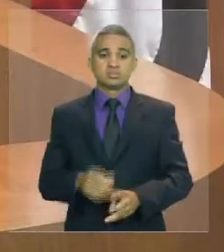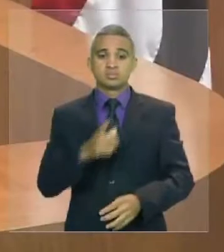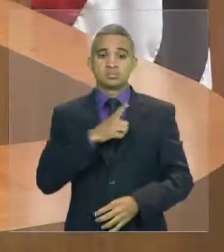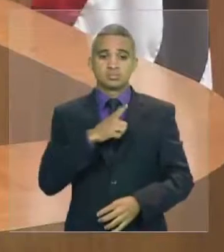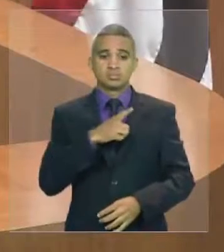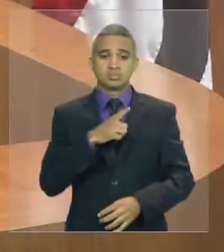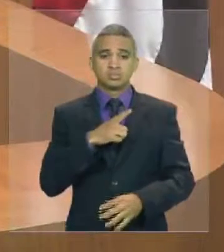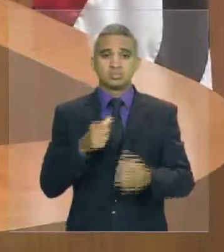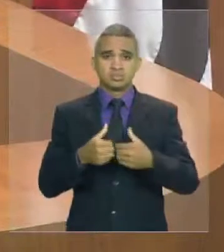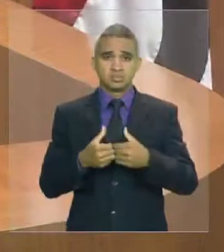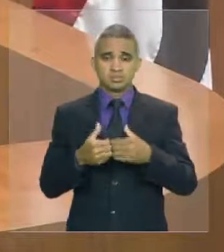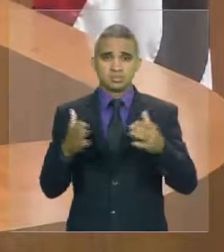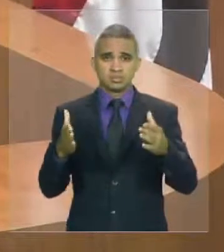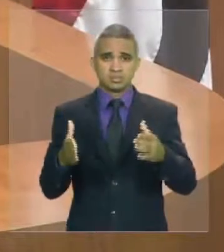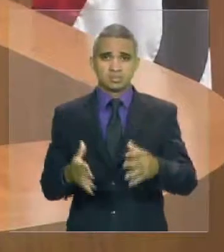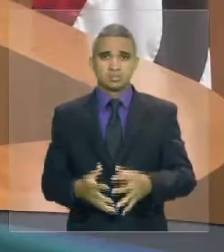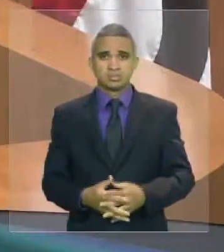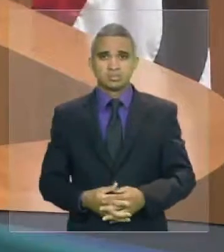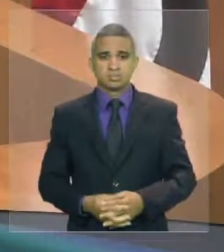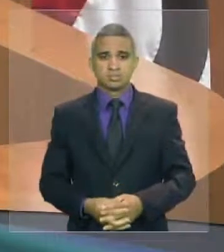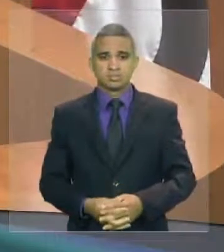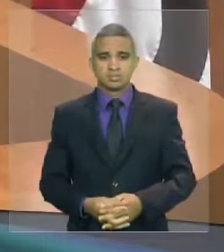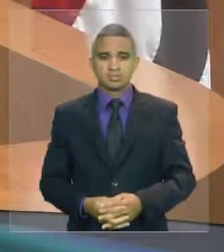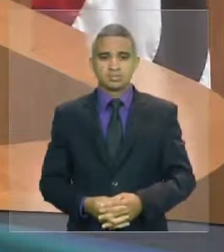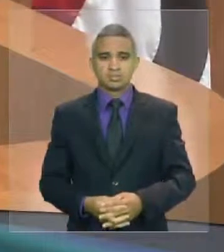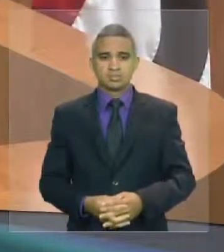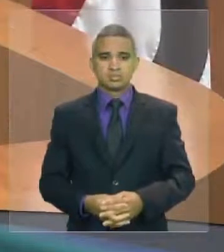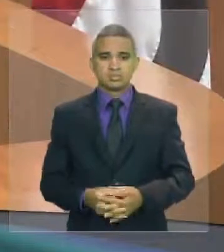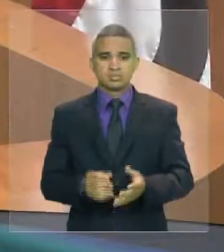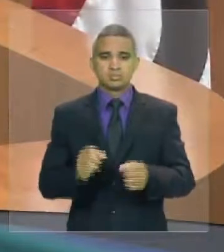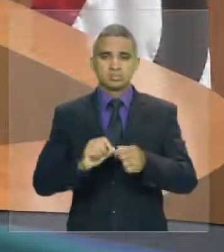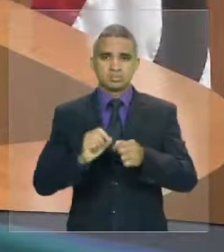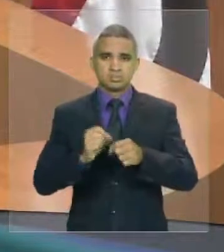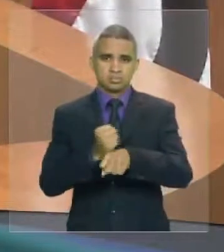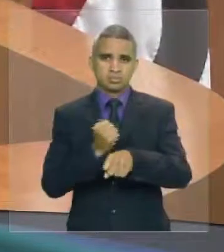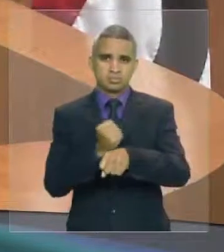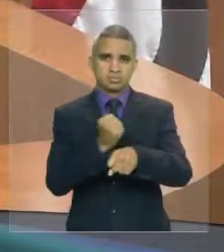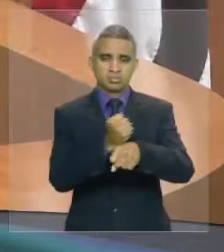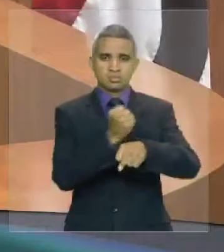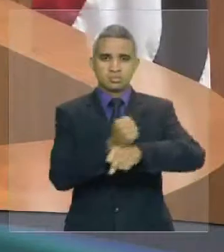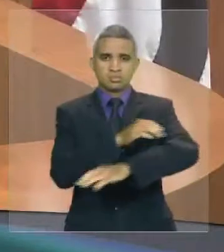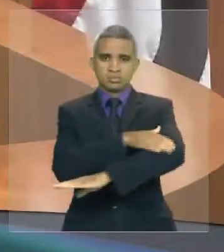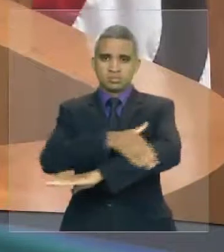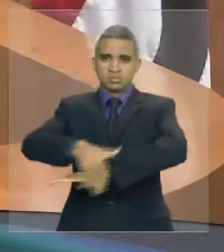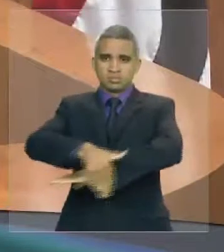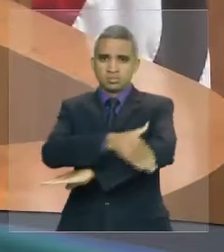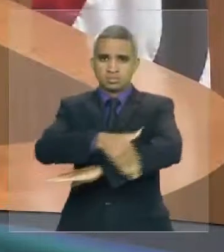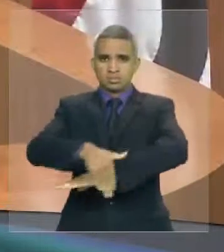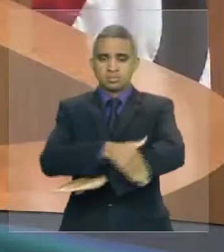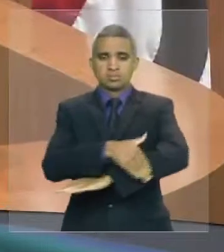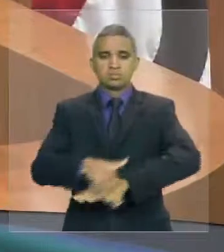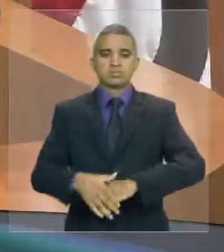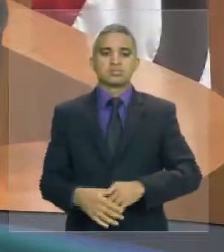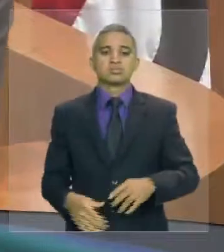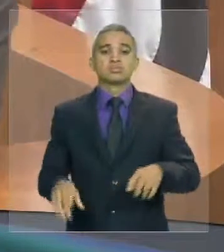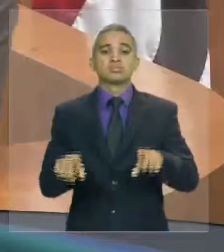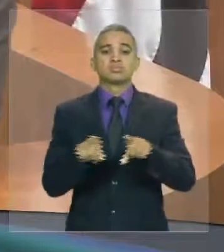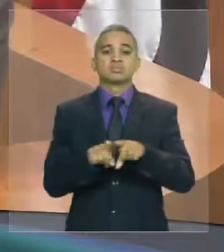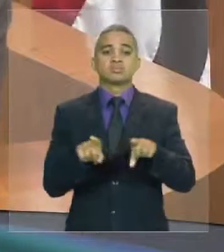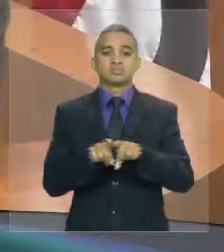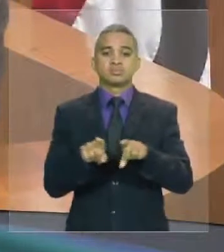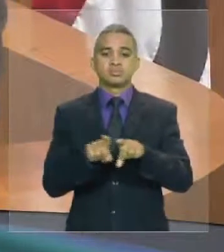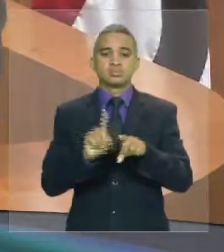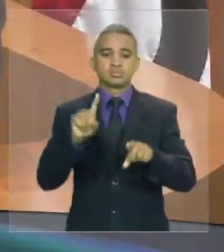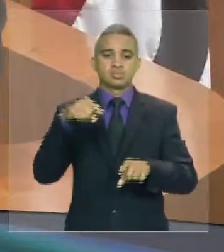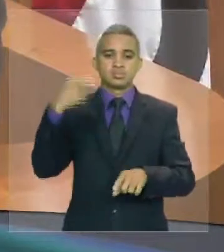a abertura do asfalto naquelas ruas. Depois fomos